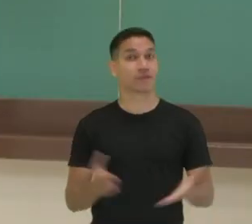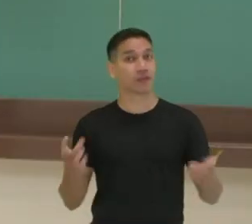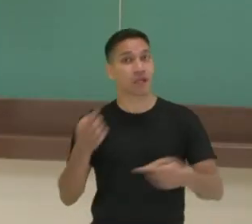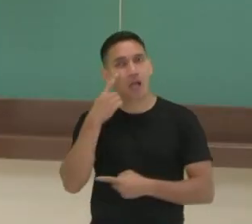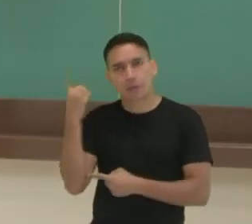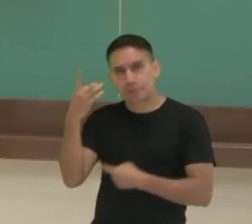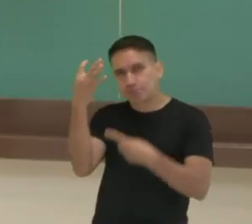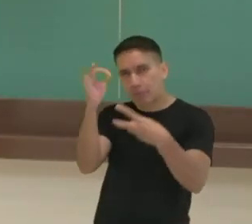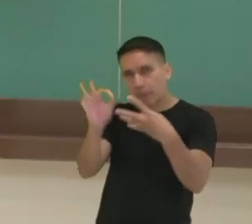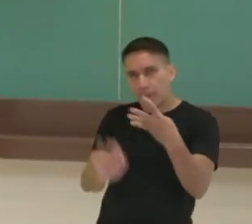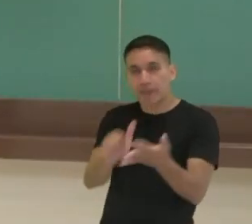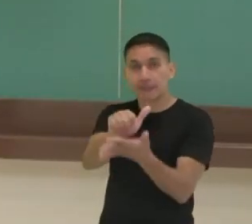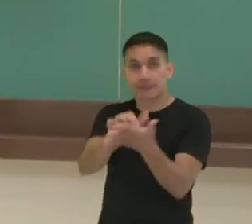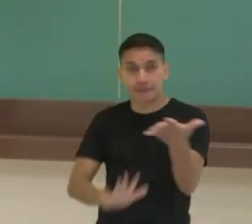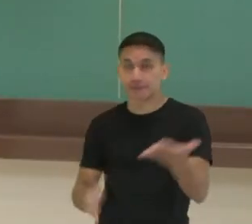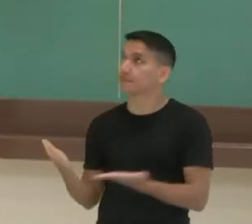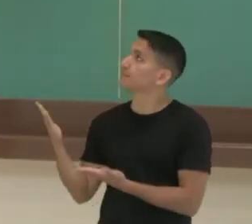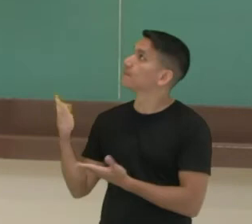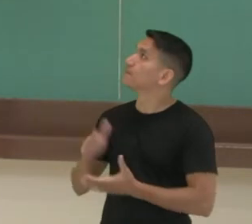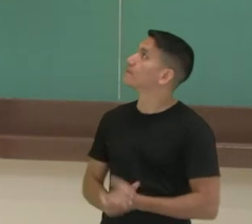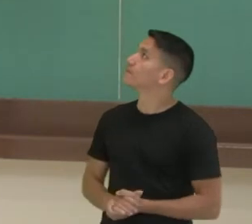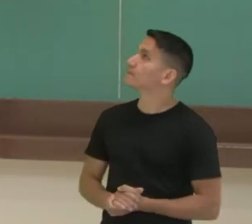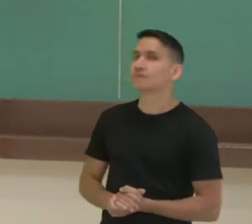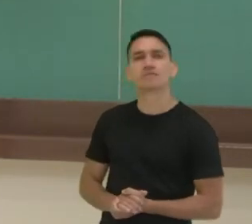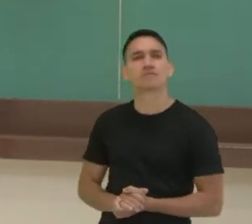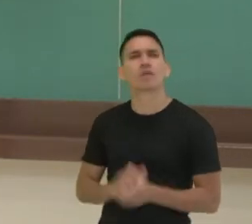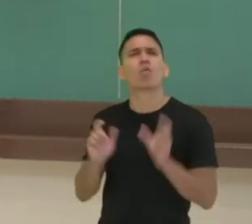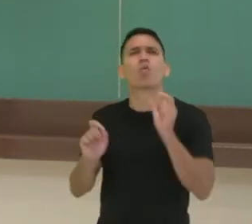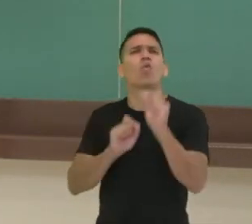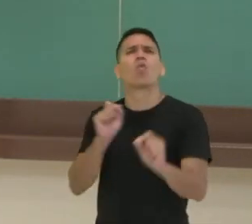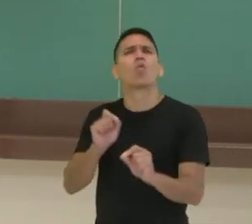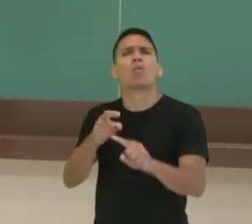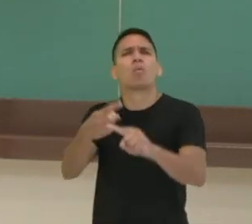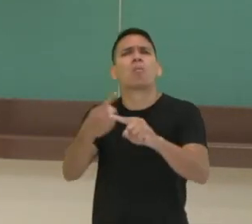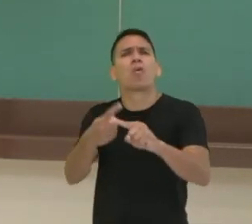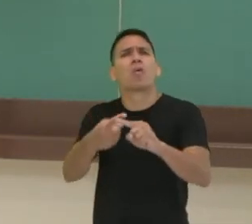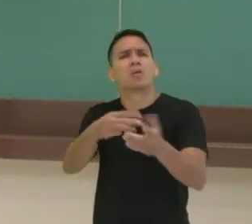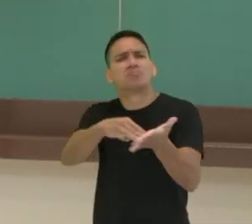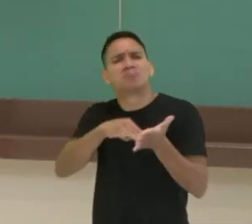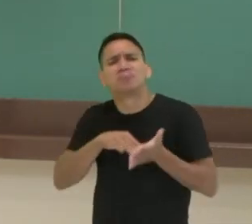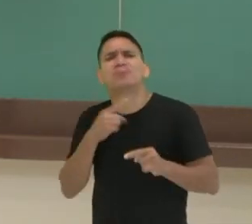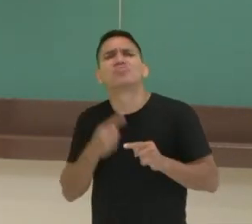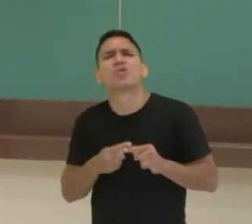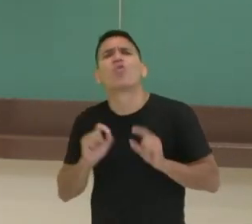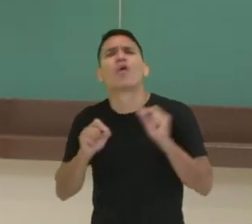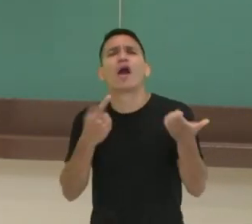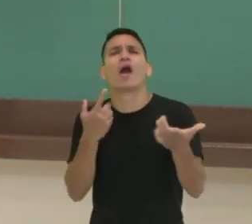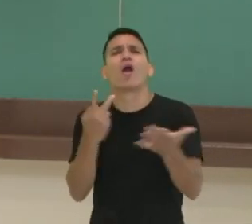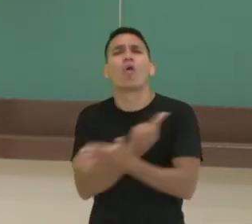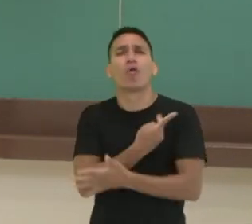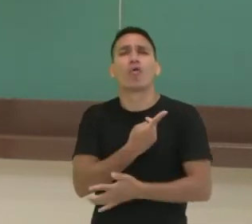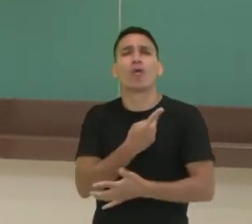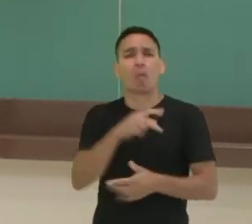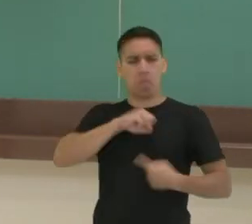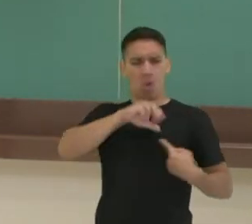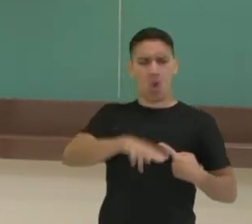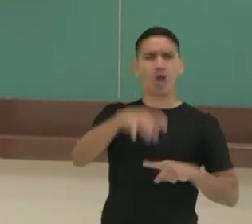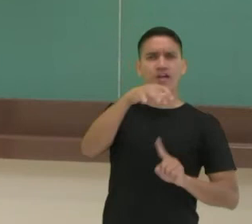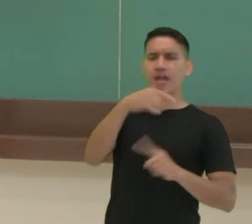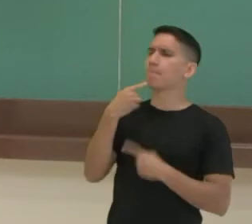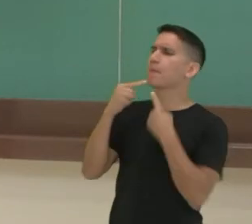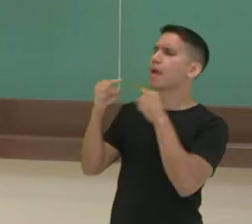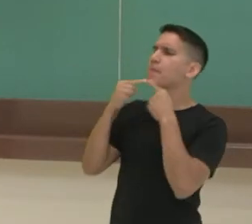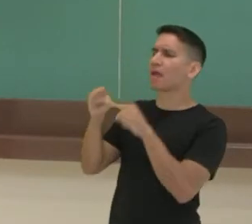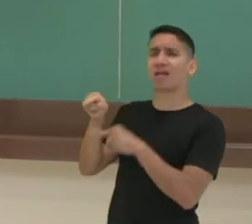Vamos fazer a correção da nossa atividade? Quais os motivos que as queixas diplomáticas de Portugal à corte francesa